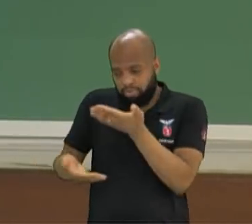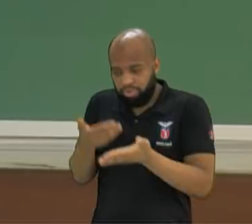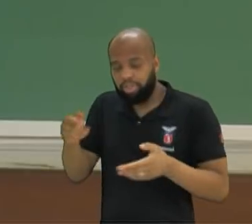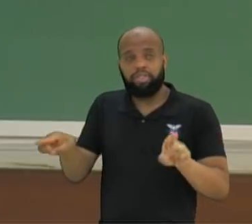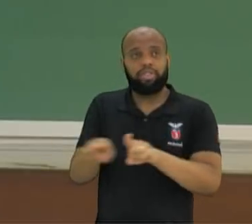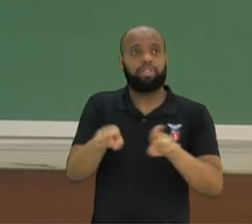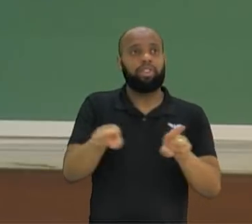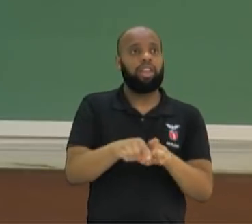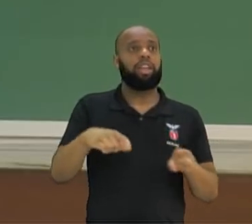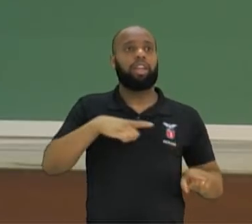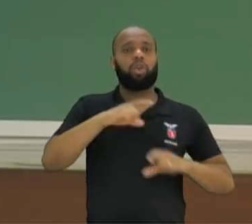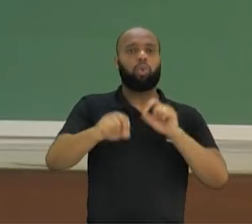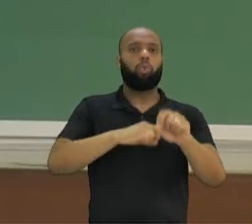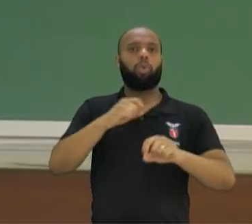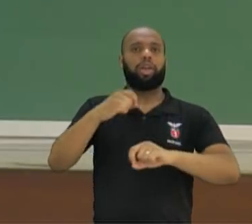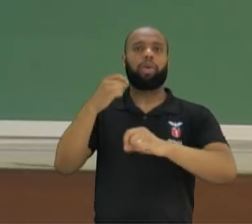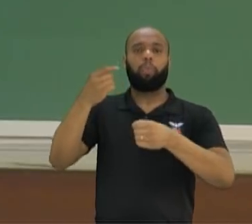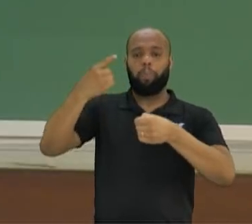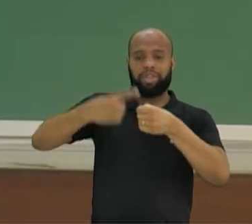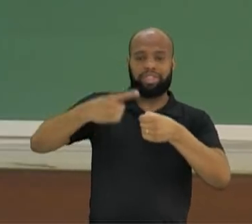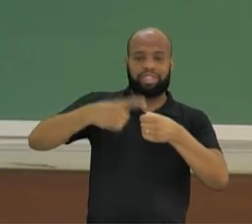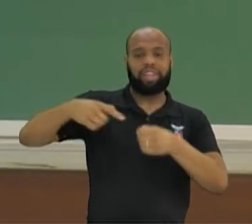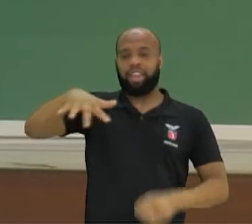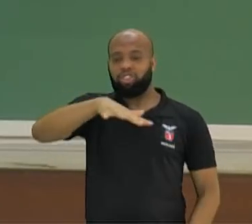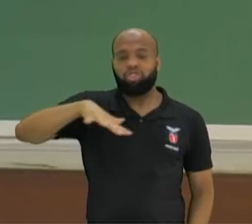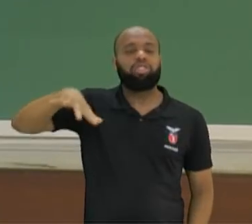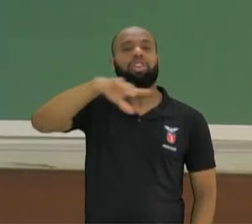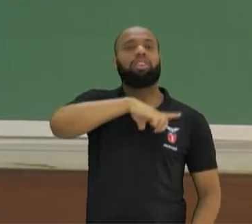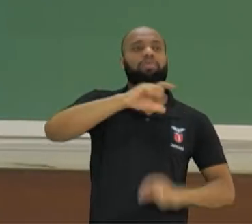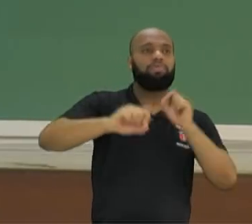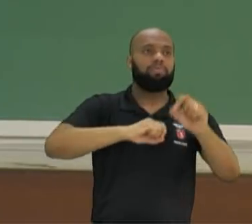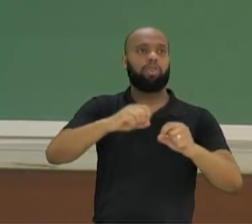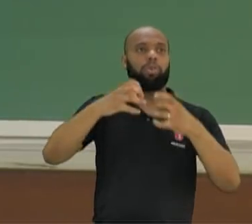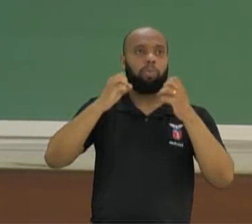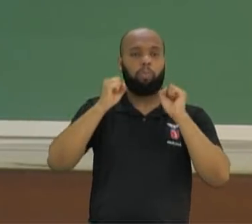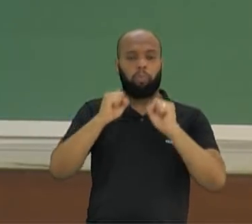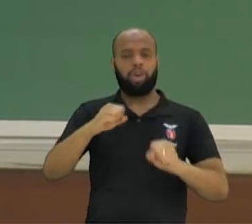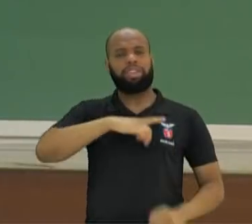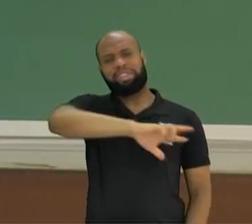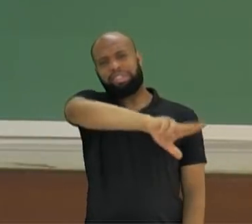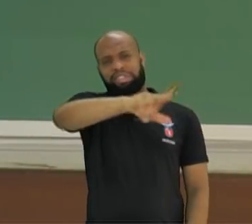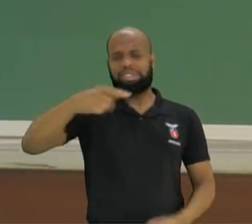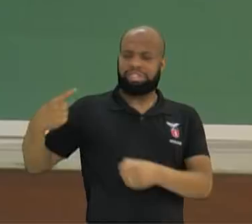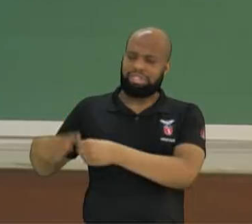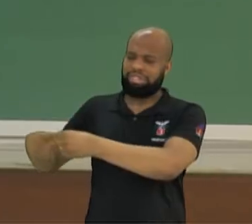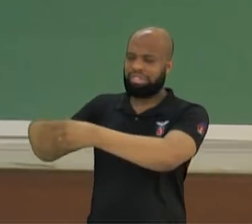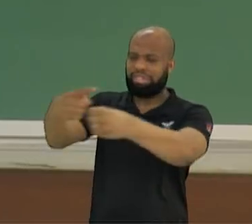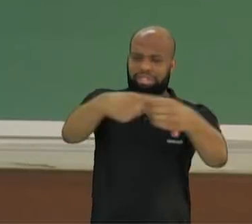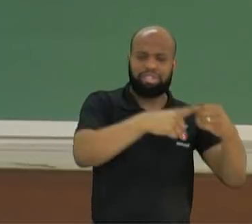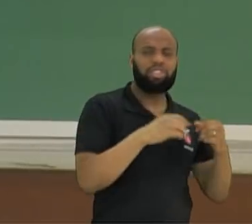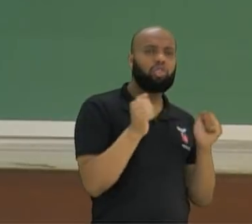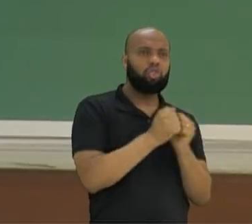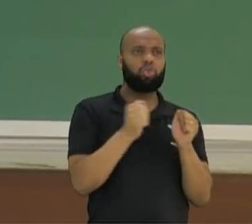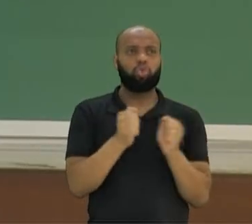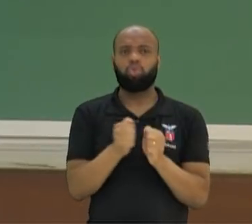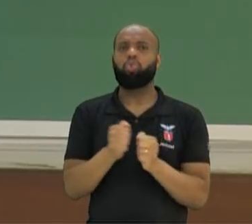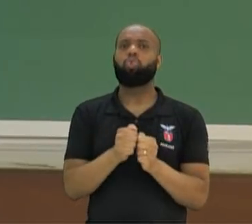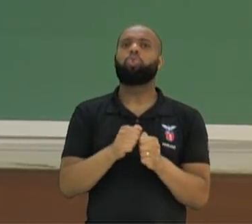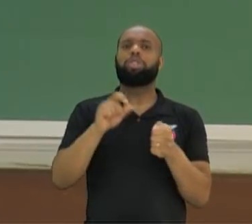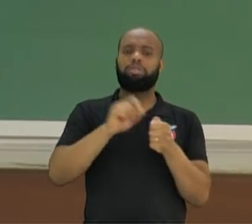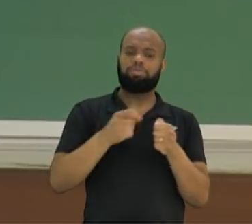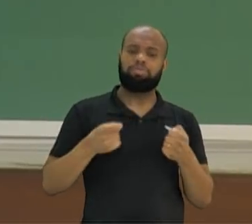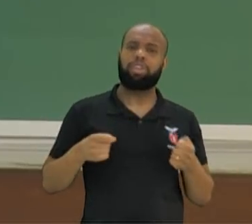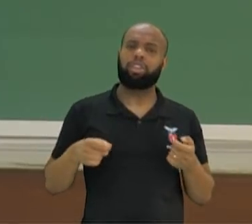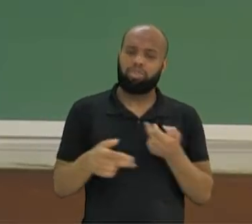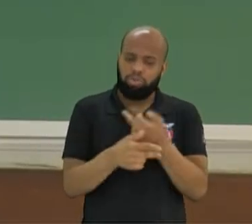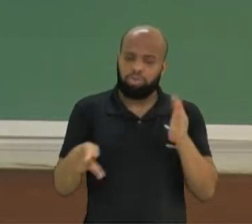industrial. Lembram que são os parques industriais? Grandes áreas, podem envolver até várias cidades ao mesmo tempo, né?